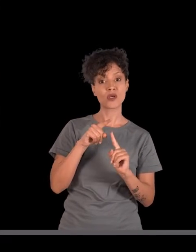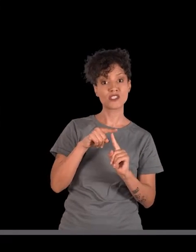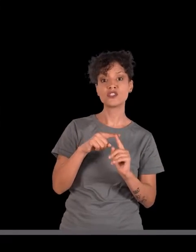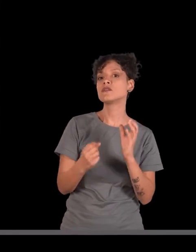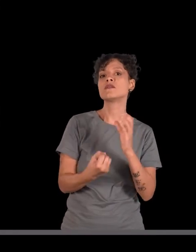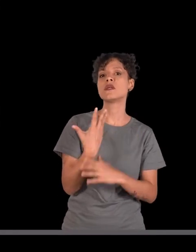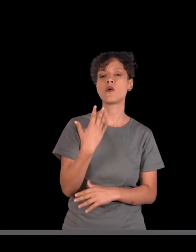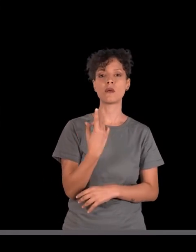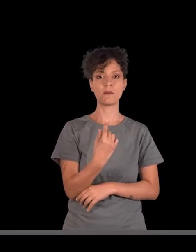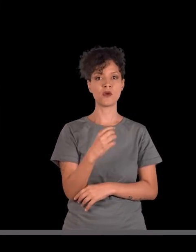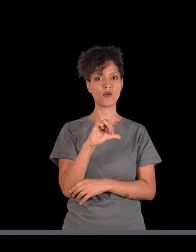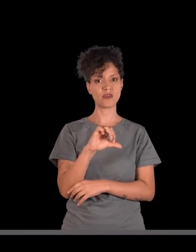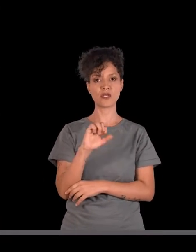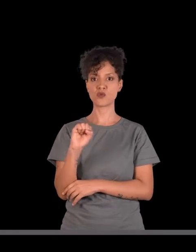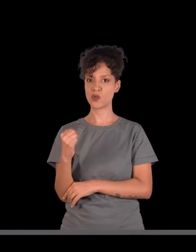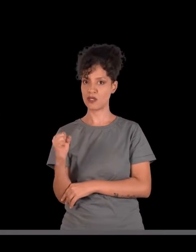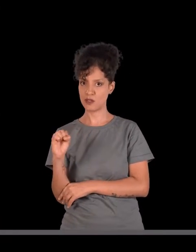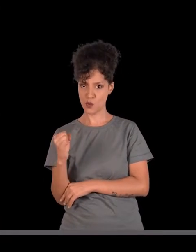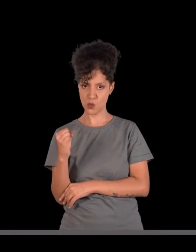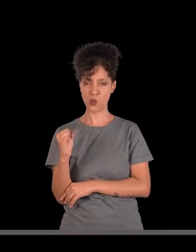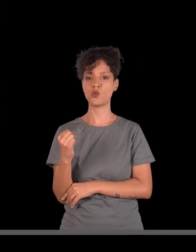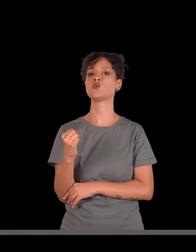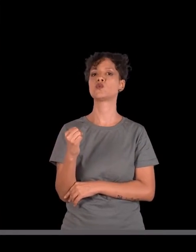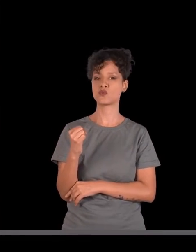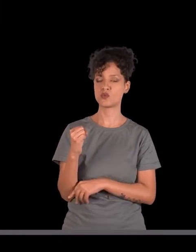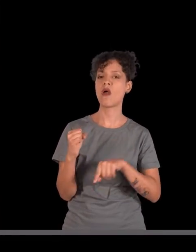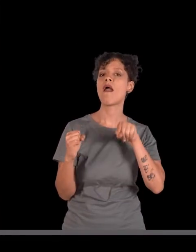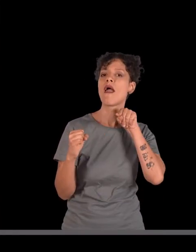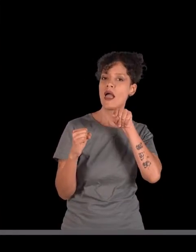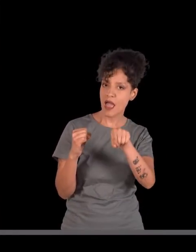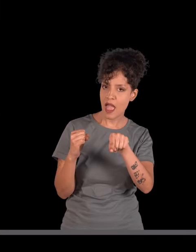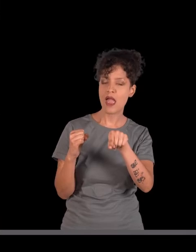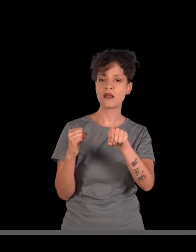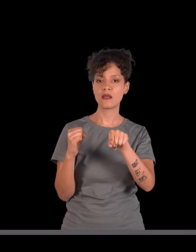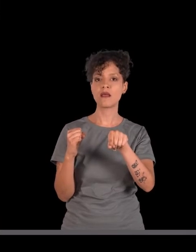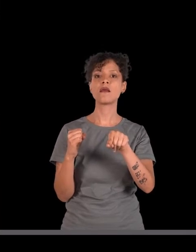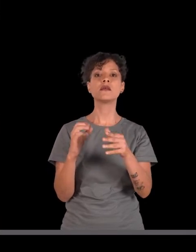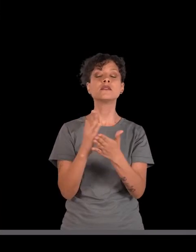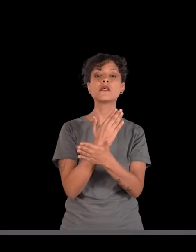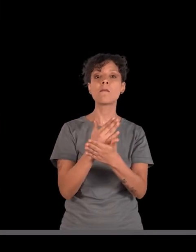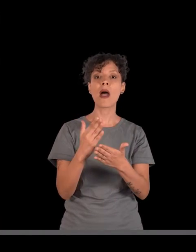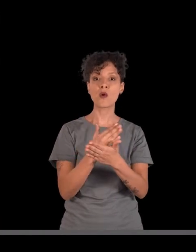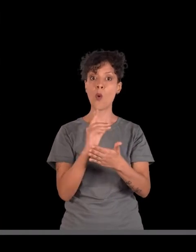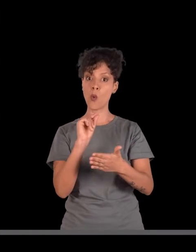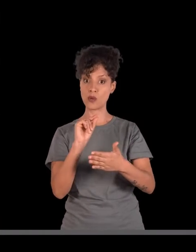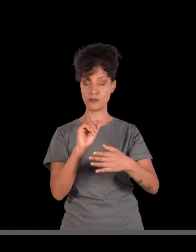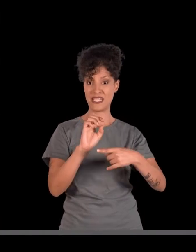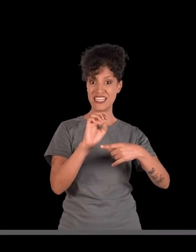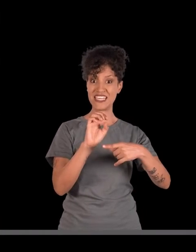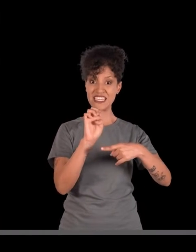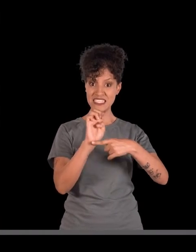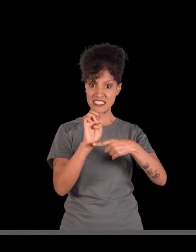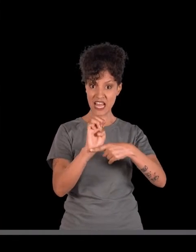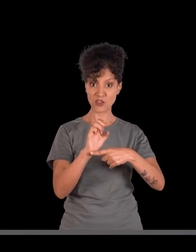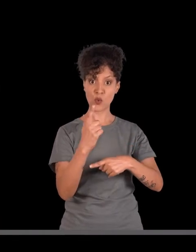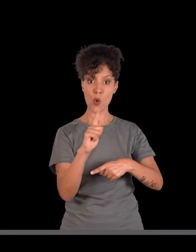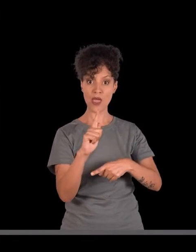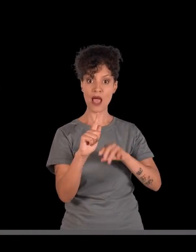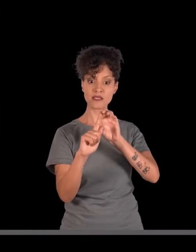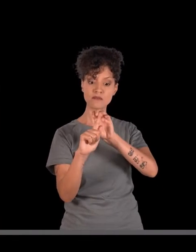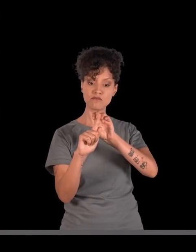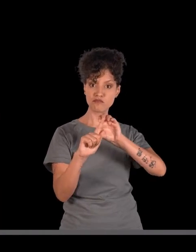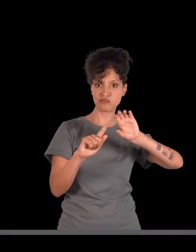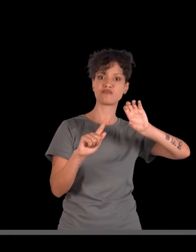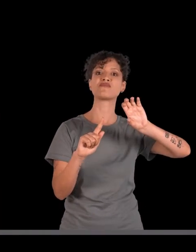estado do Tocantins vai ser criado em 1988, sendo uma parte, uma subdivisão do estado